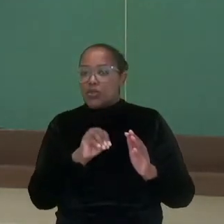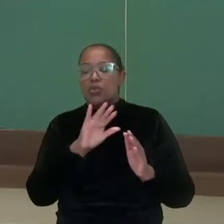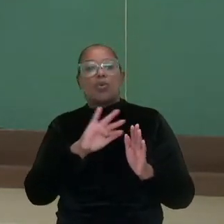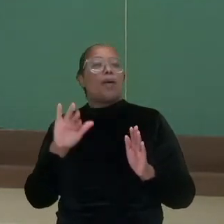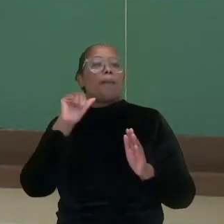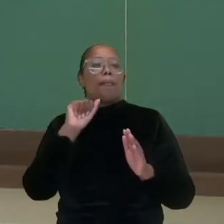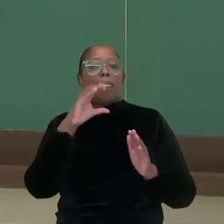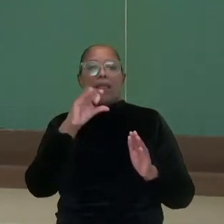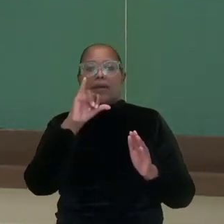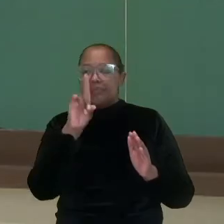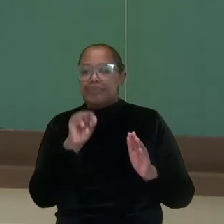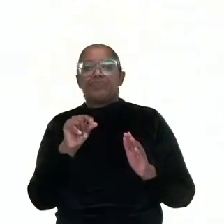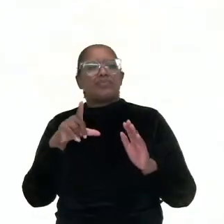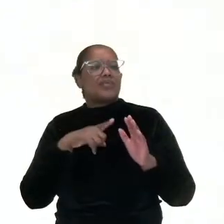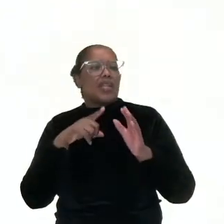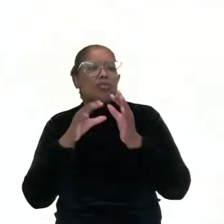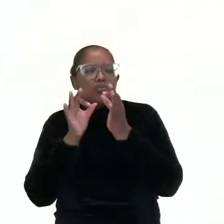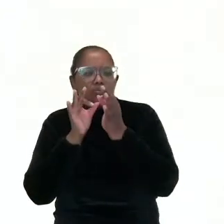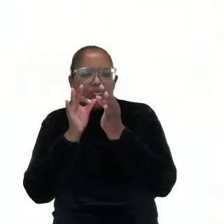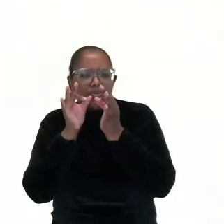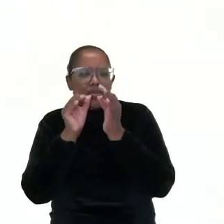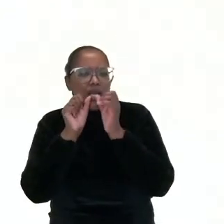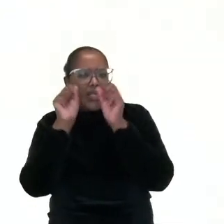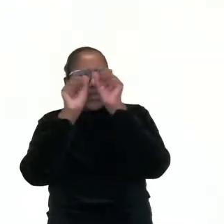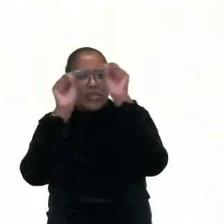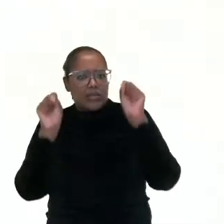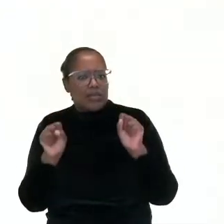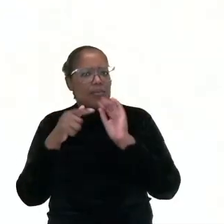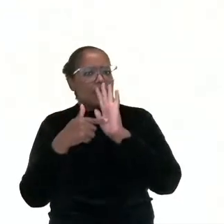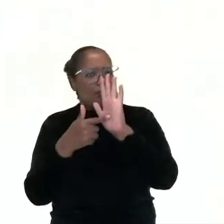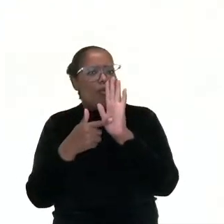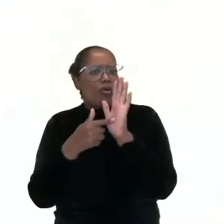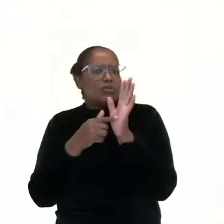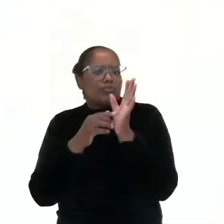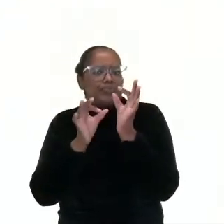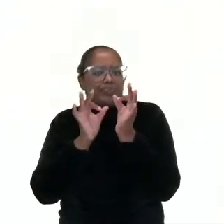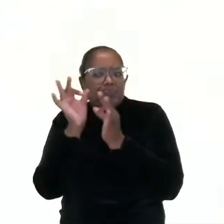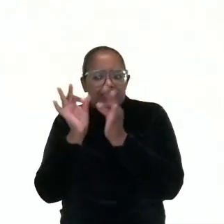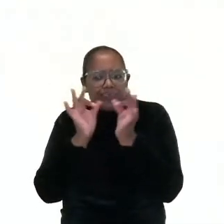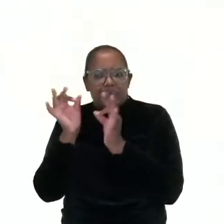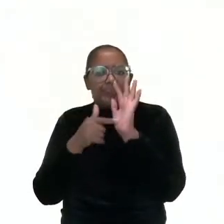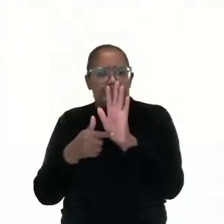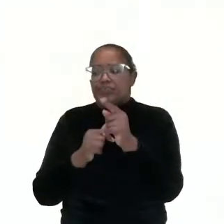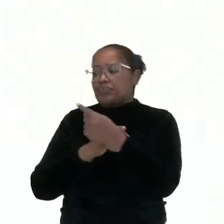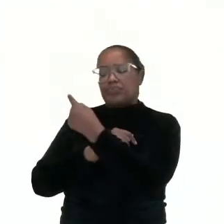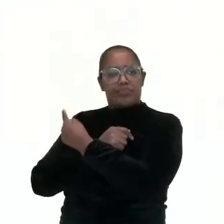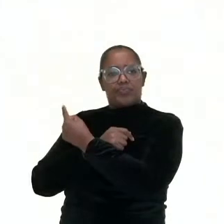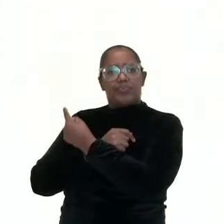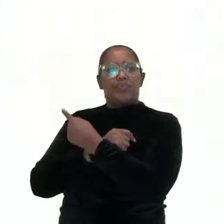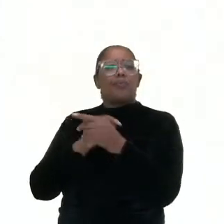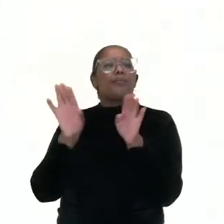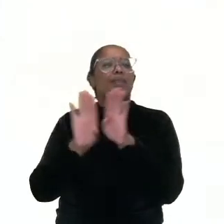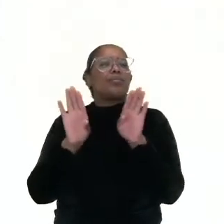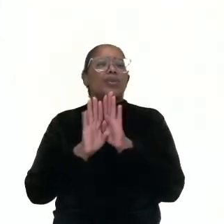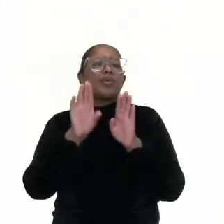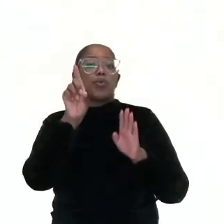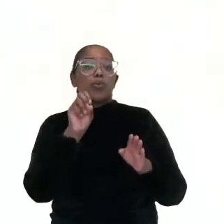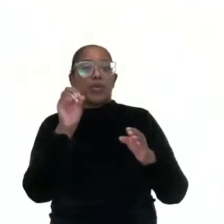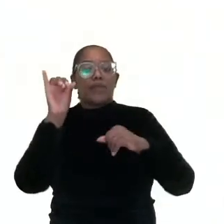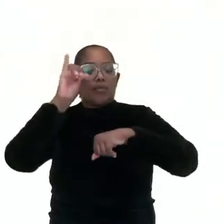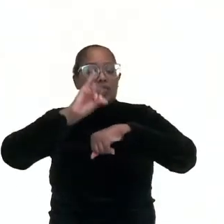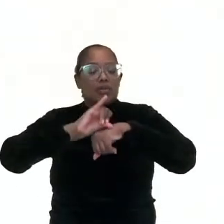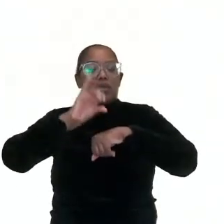geral aqui. Então, o E para representar o elemento químico, que nesse caso aqui é o carbono, né, e o O lá para o oxigênio. E aí, nas partes de cima, a